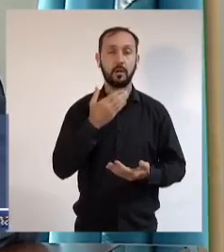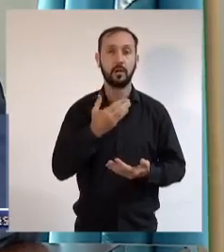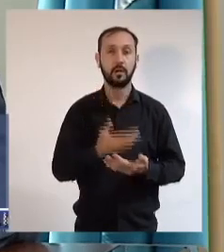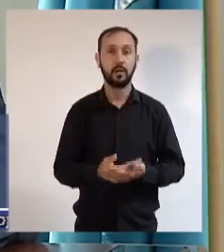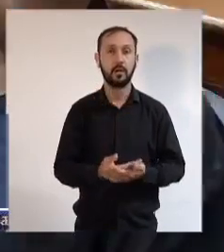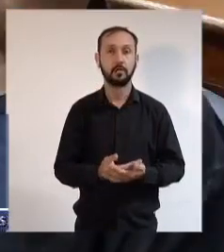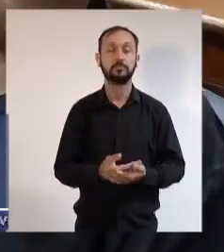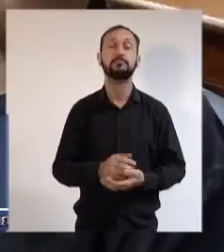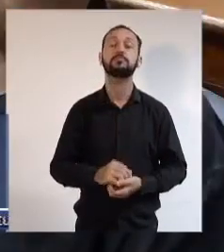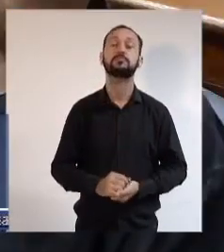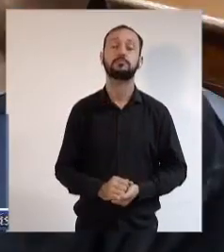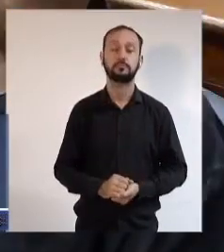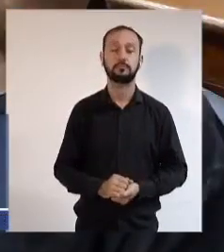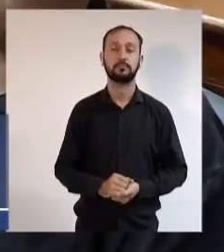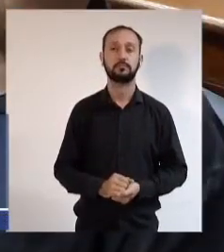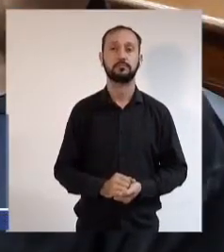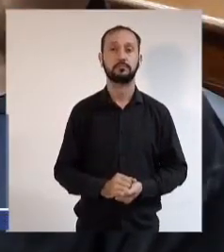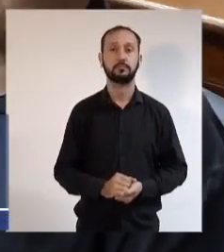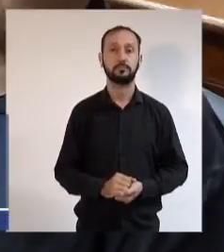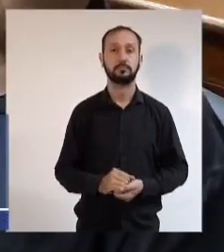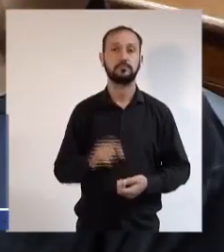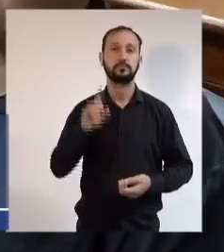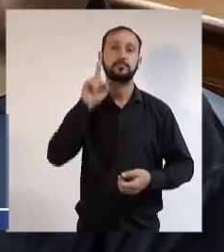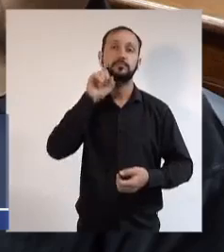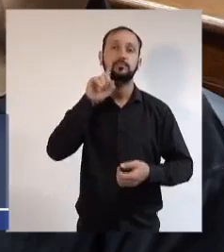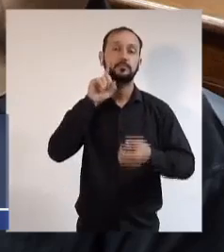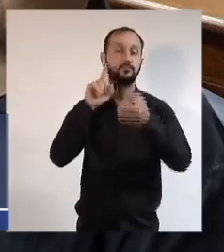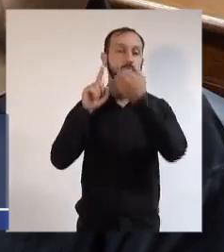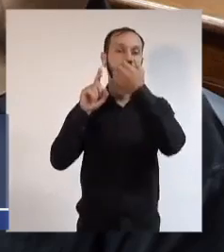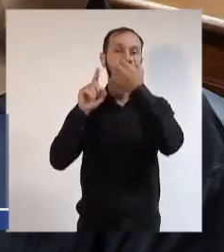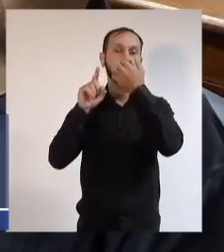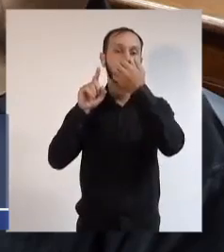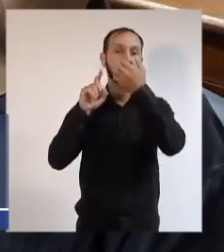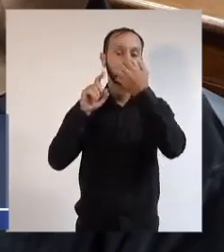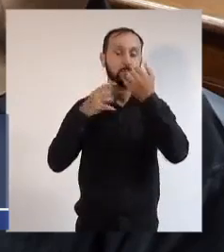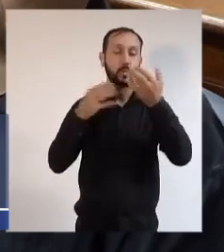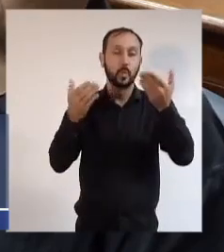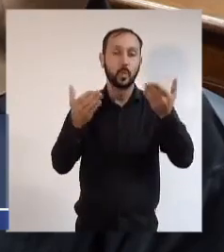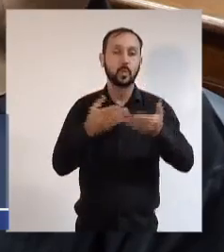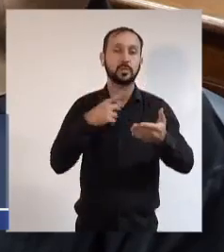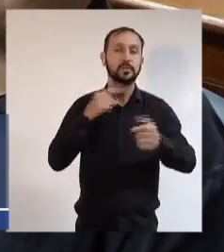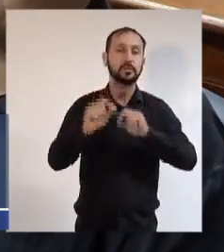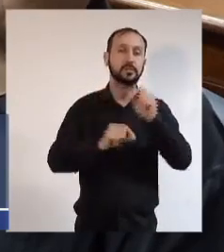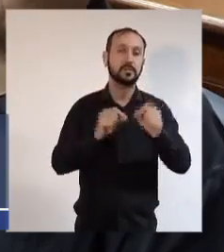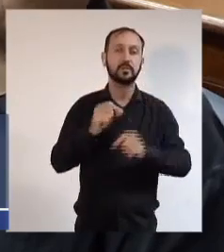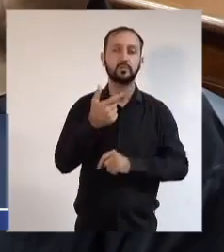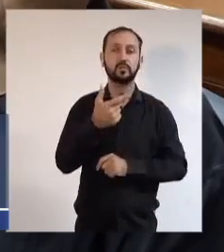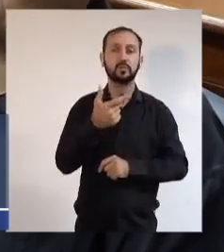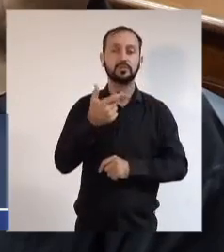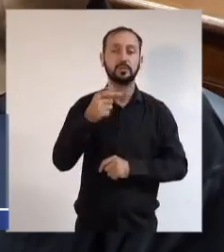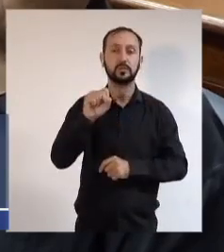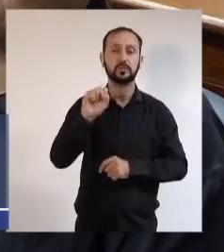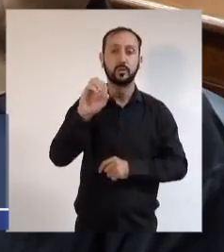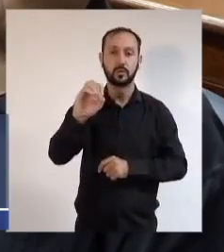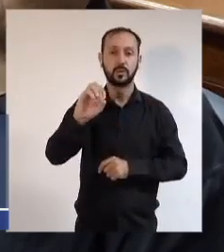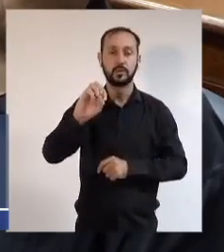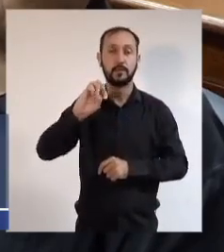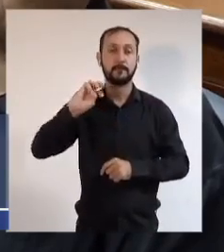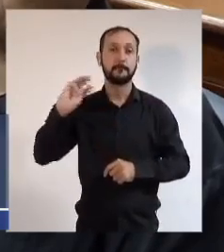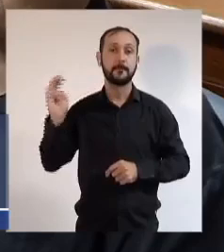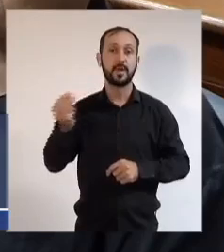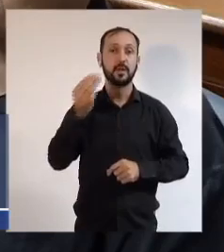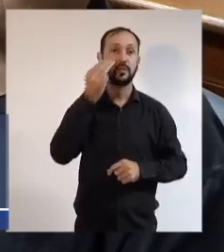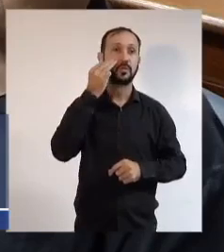chocado nos estados unidos hoje são mais de 280 milhões de